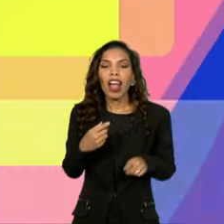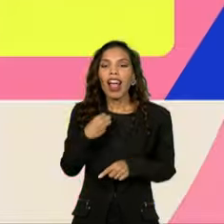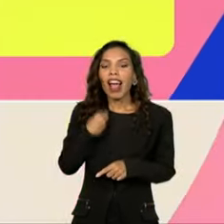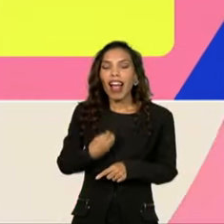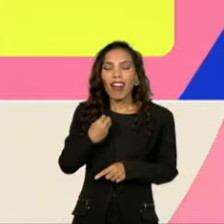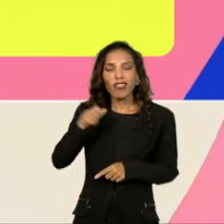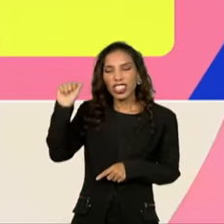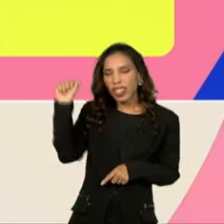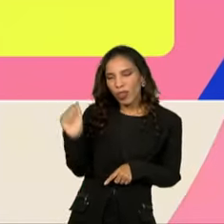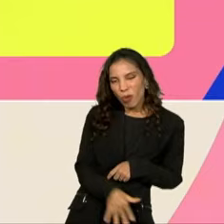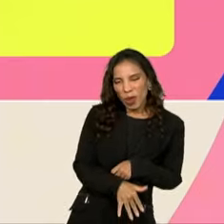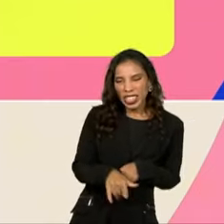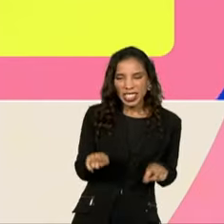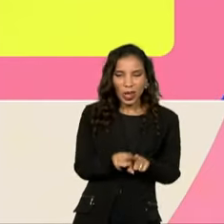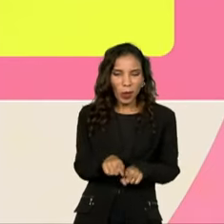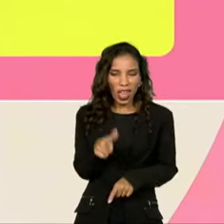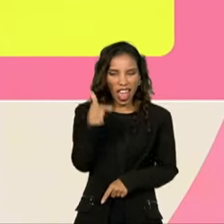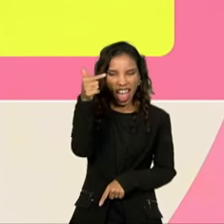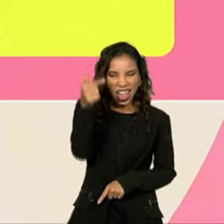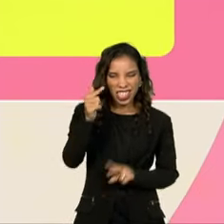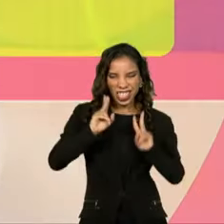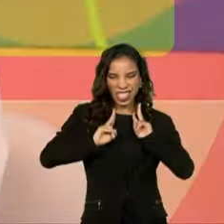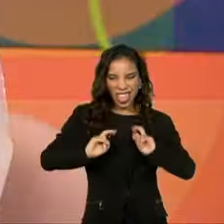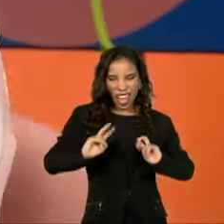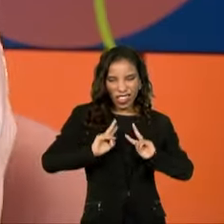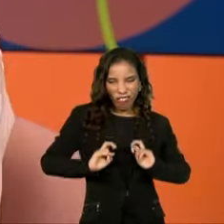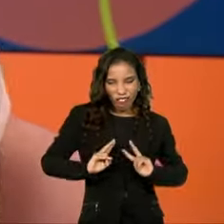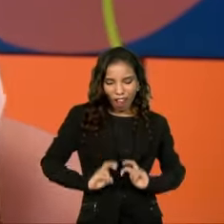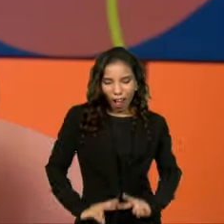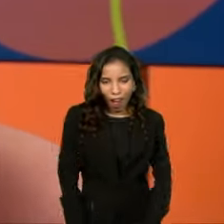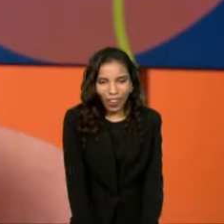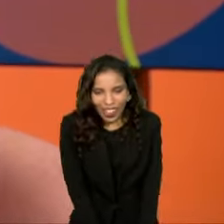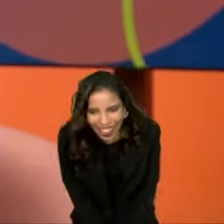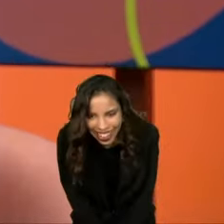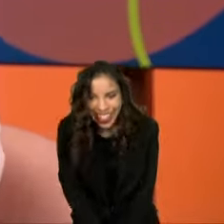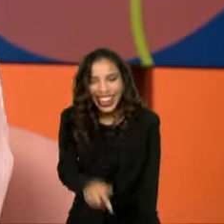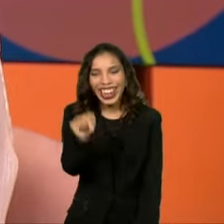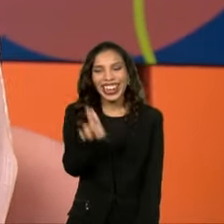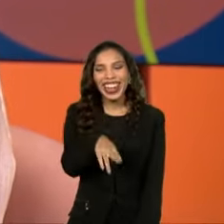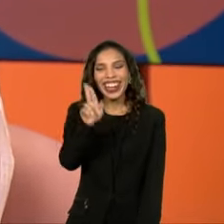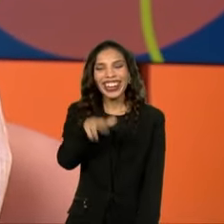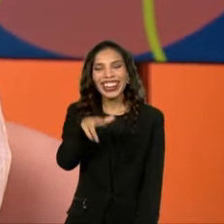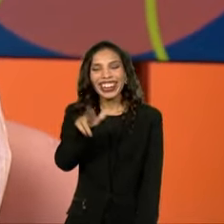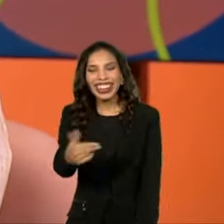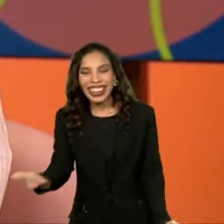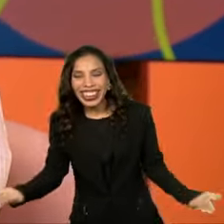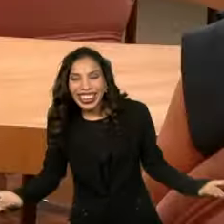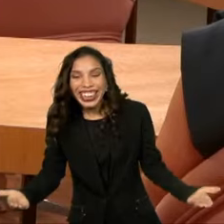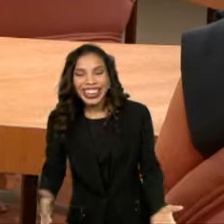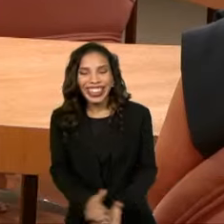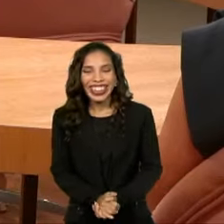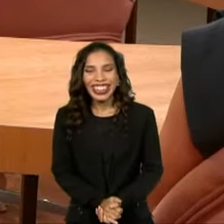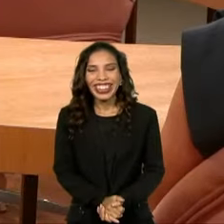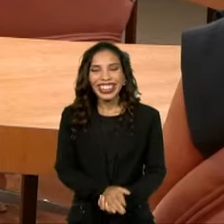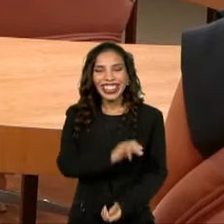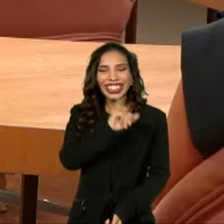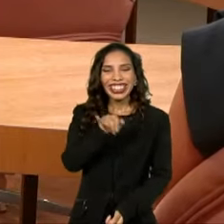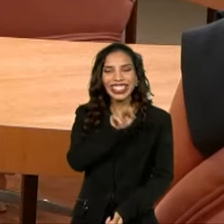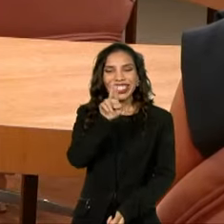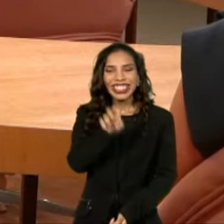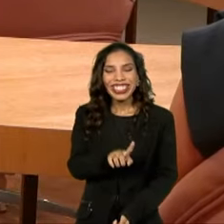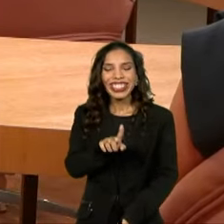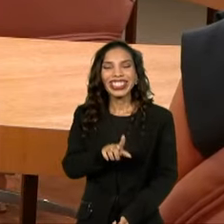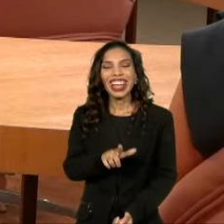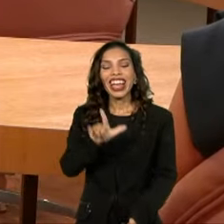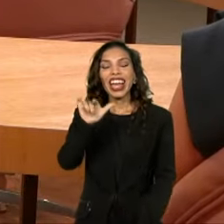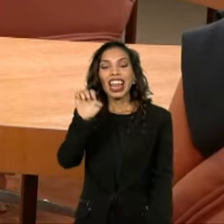Sete Vampiras. Ah, Nereu, a sua é a minha. Obrigado, quem Nereu. Nunca, né? Quem nunca, né? O José Elias, de São